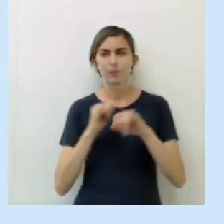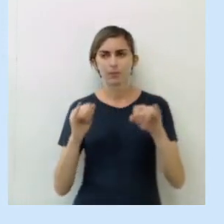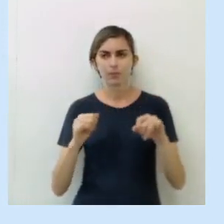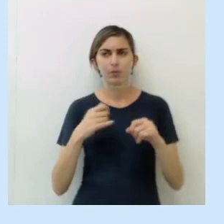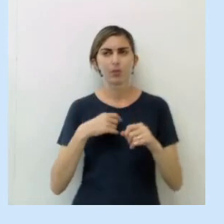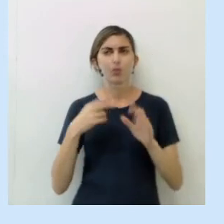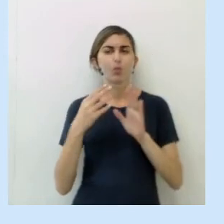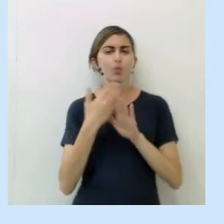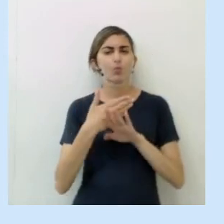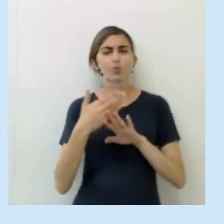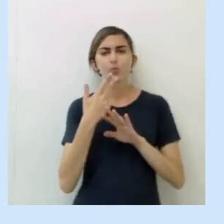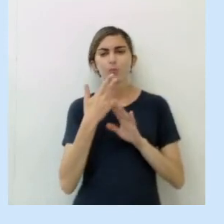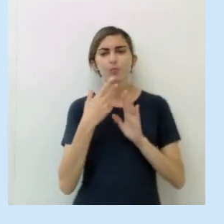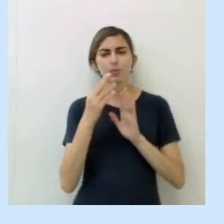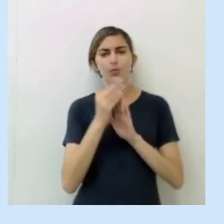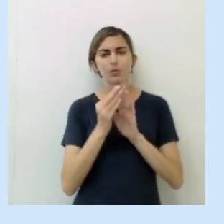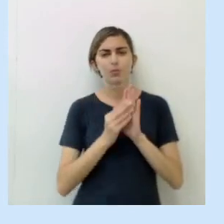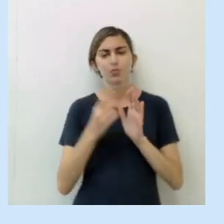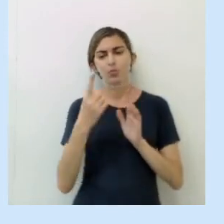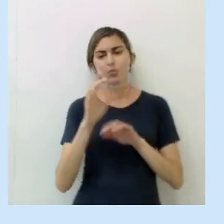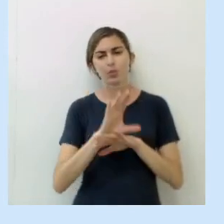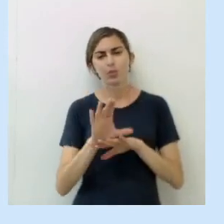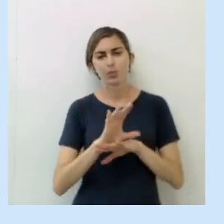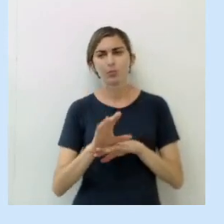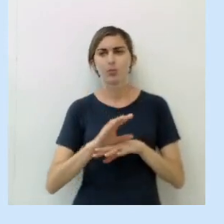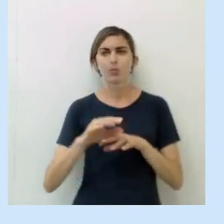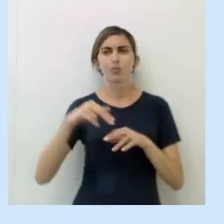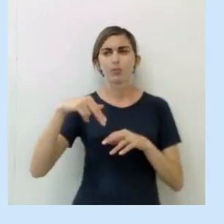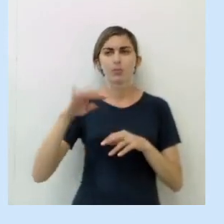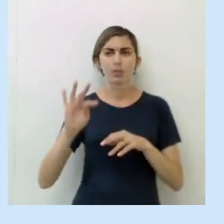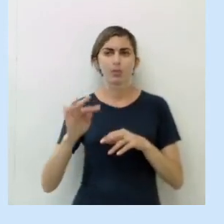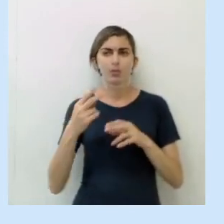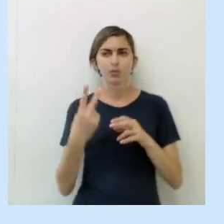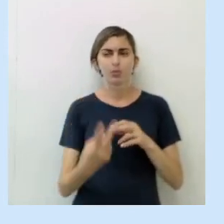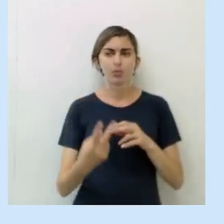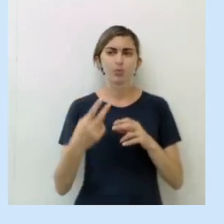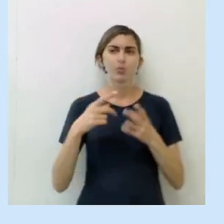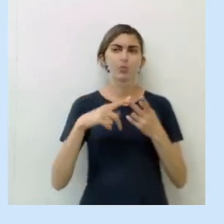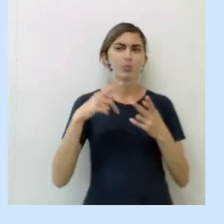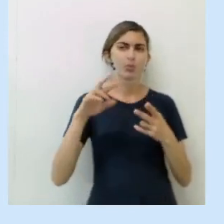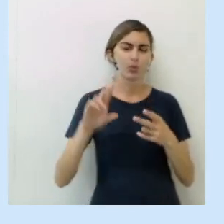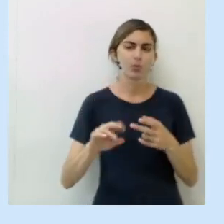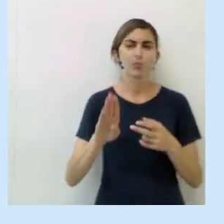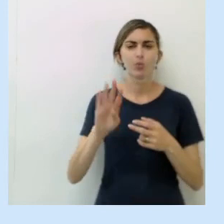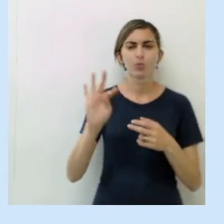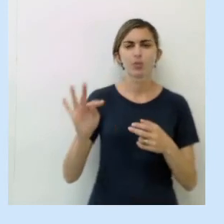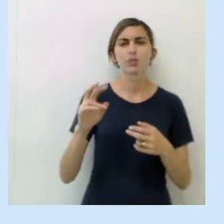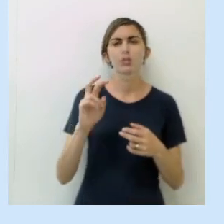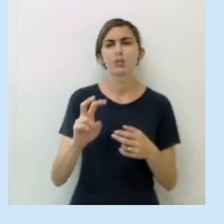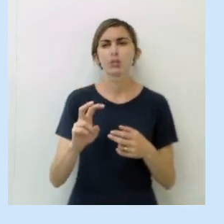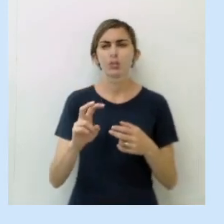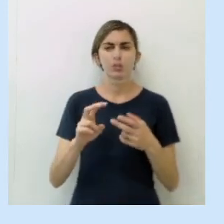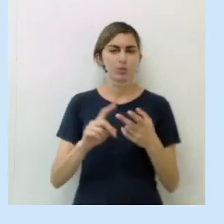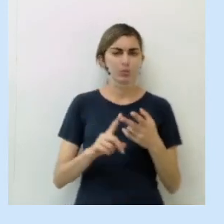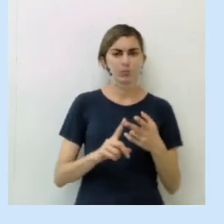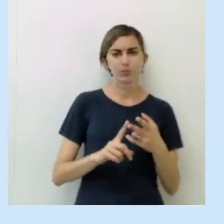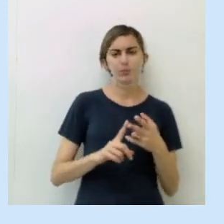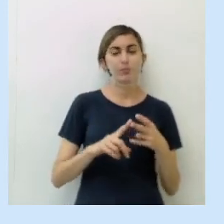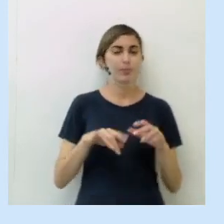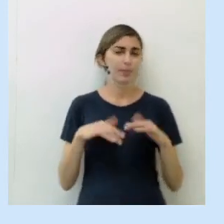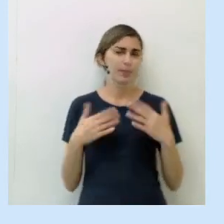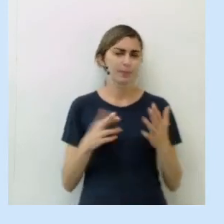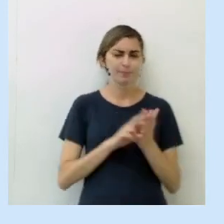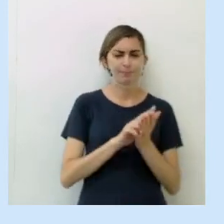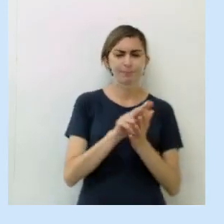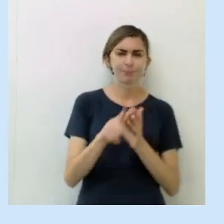gente costuma dizer que é 1 carbono met, 2 et, 3 prop, 4 but, 5 pent, 6 hex.